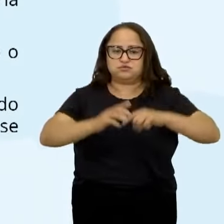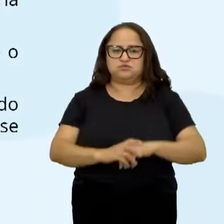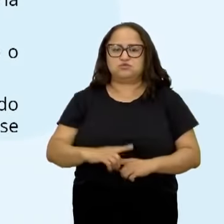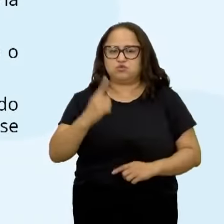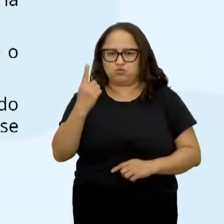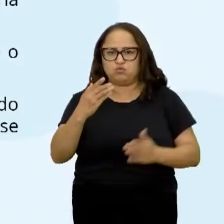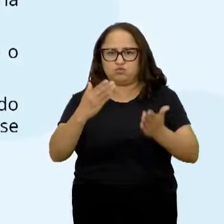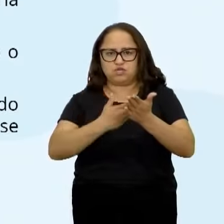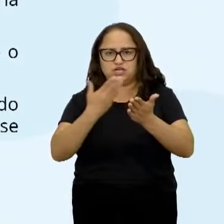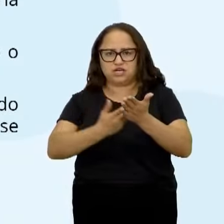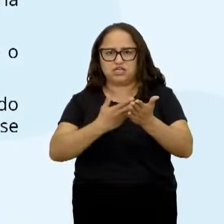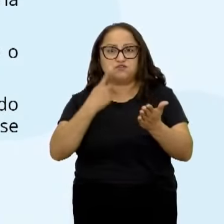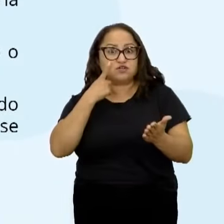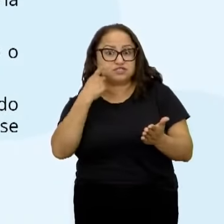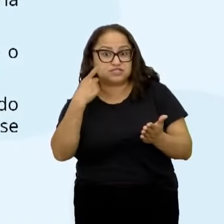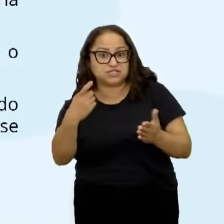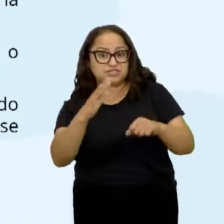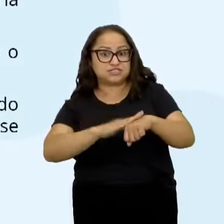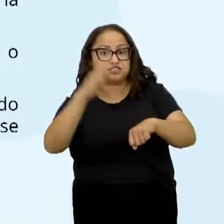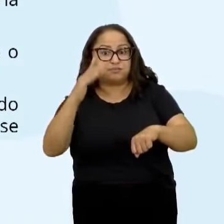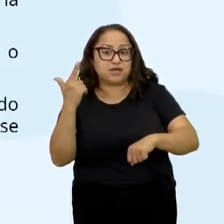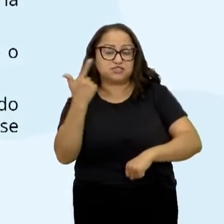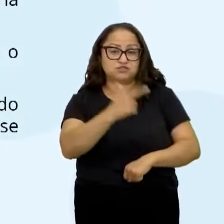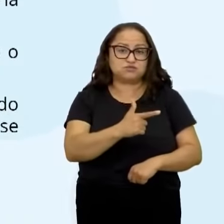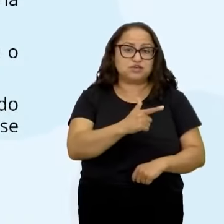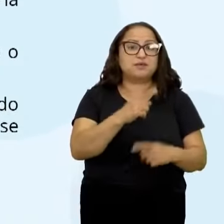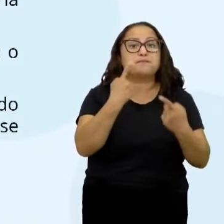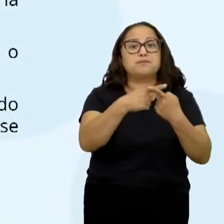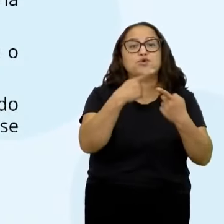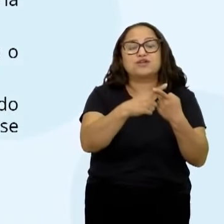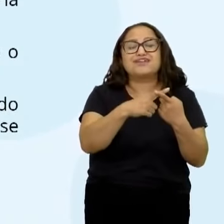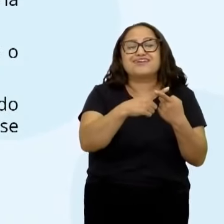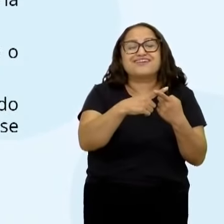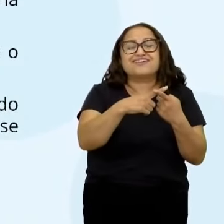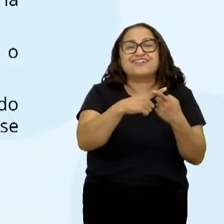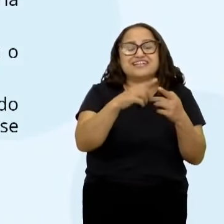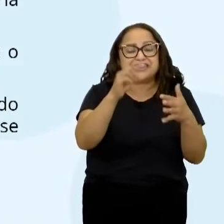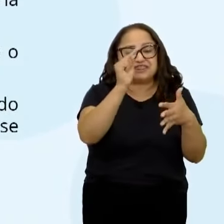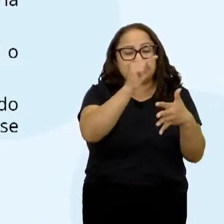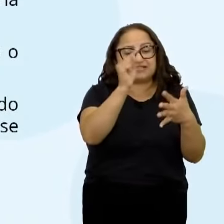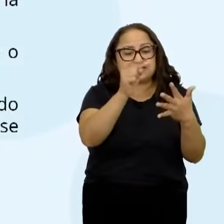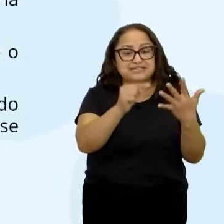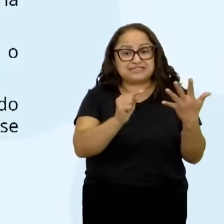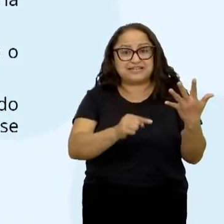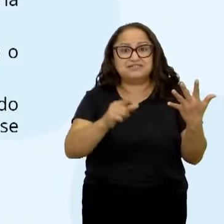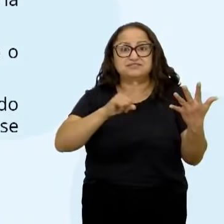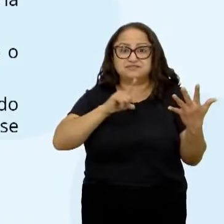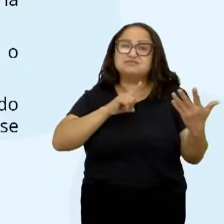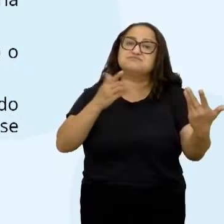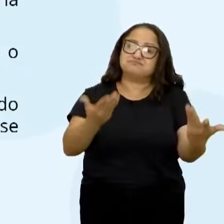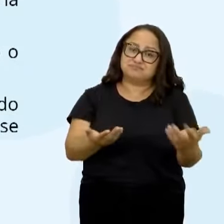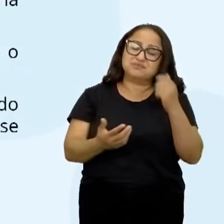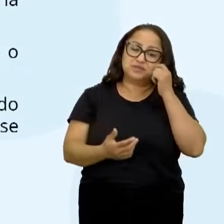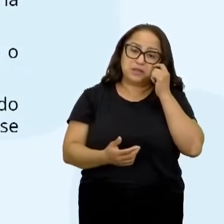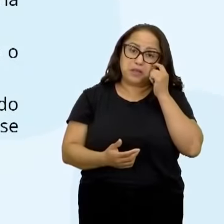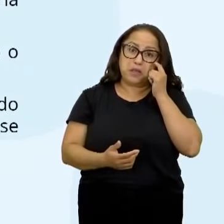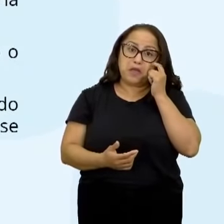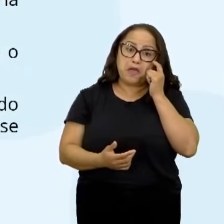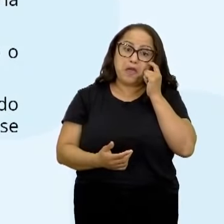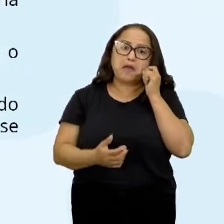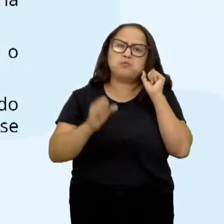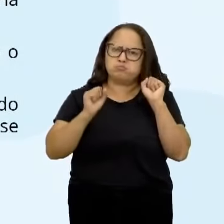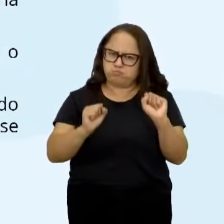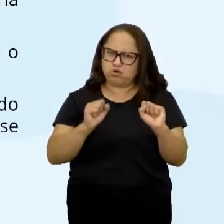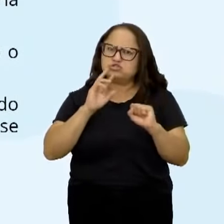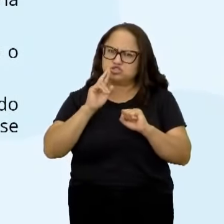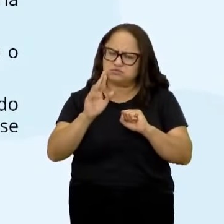livra mais interessante porque a história tem mais detalhes aí eu direi que é o livro mais interessante que o filme né porque a senhora tem mais